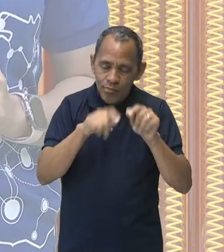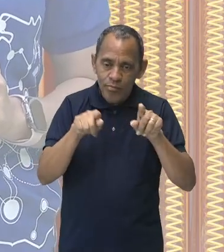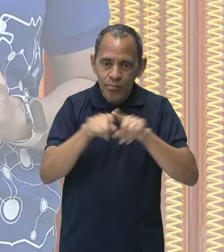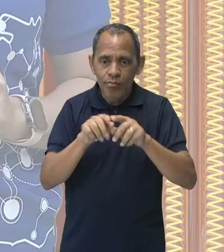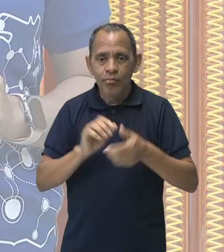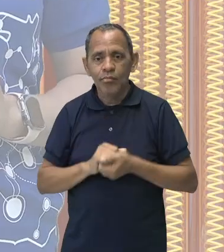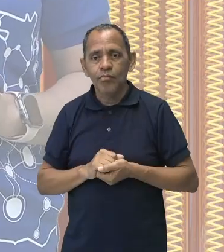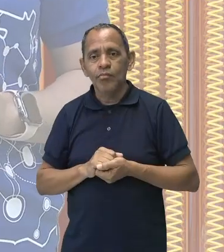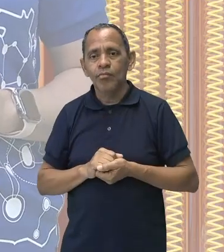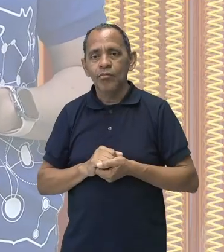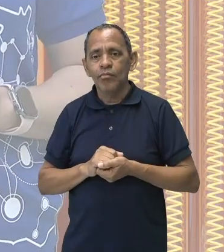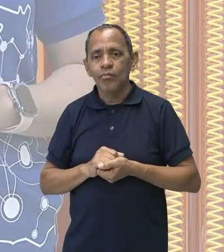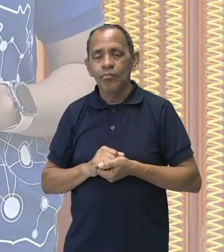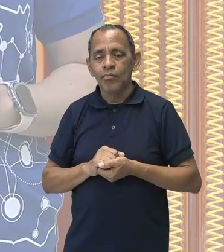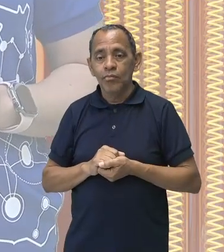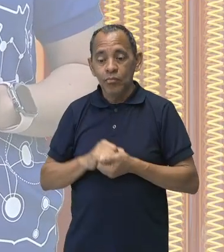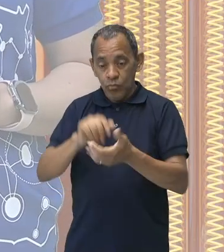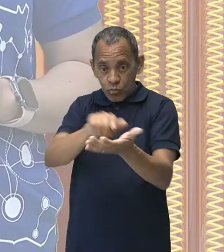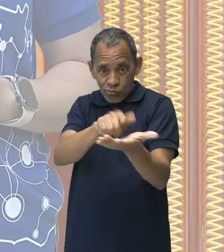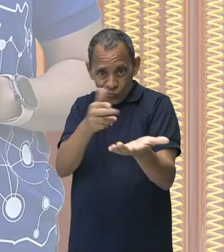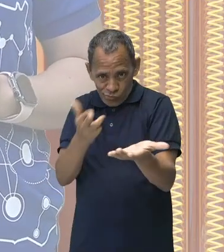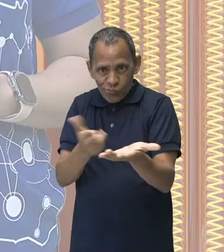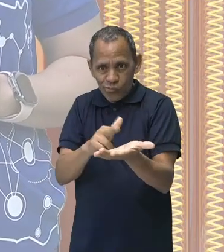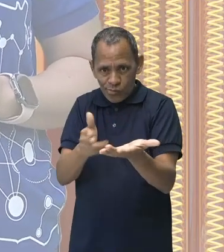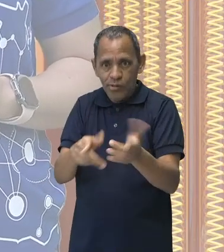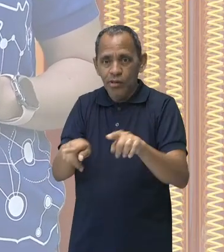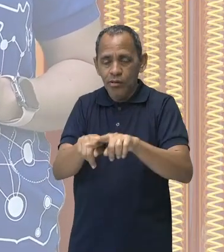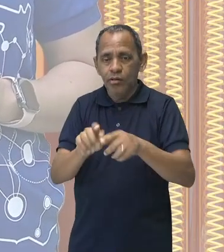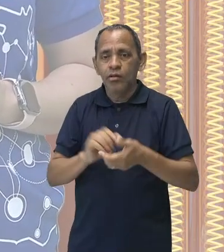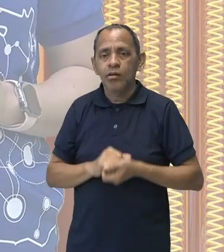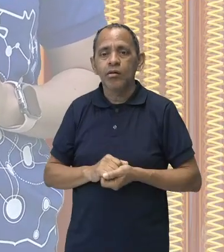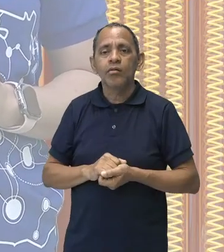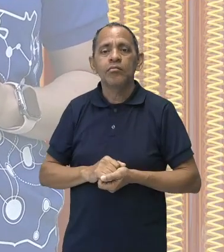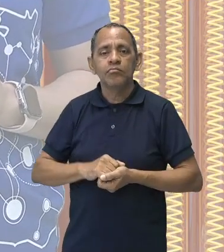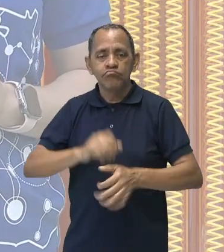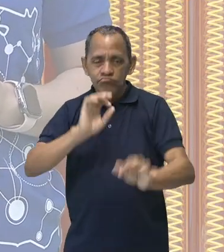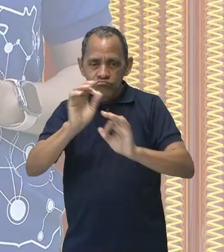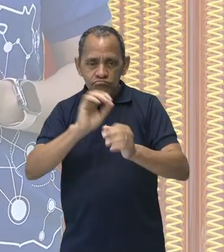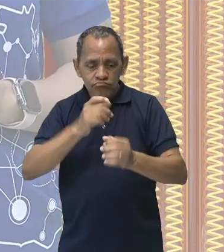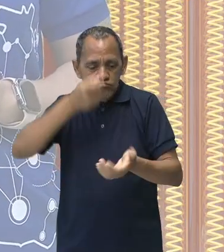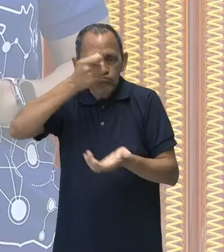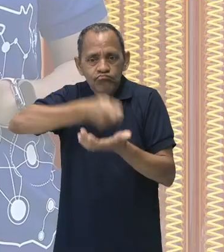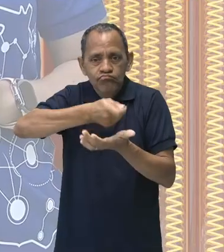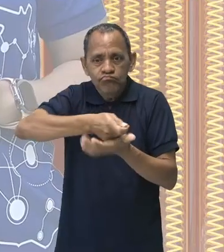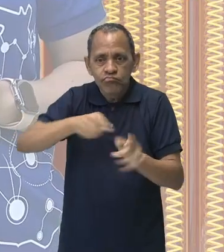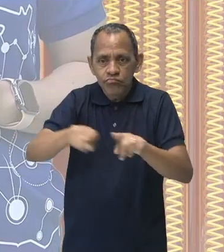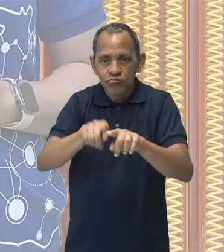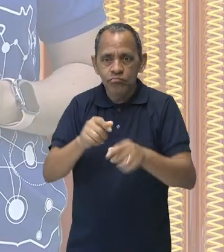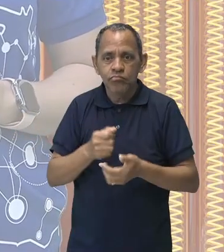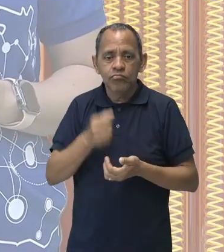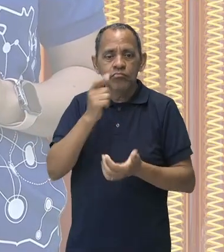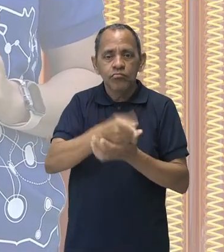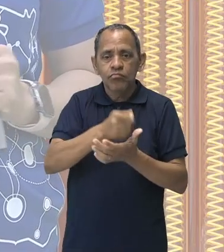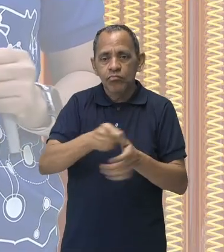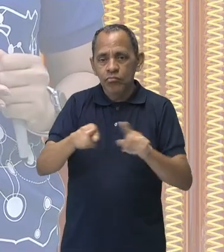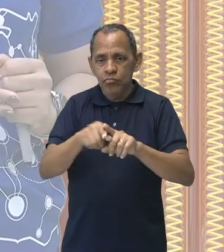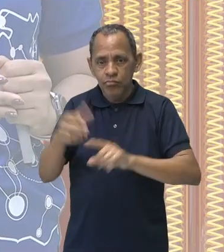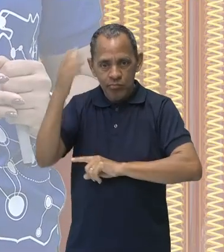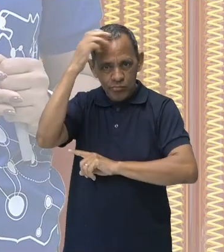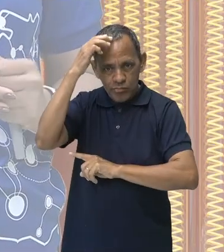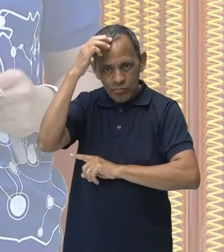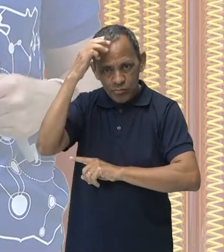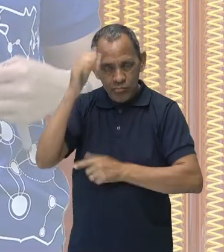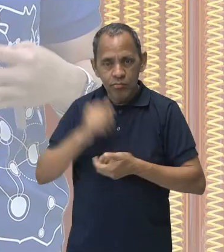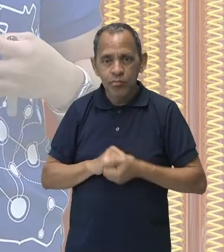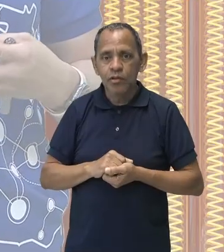Os jornais, que diariamente trazem os desmandos dessa situação, parecem produzir em Sua Majestade um efeito de um